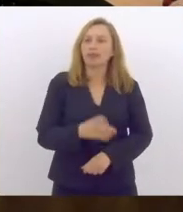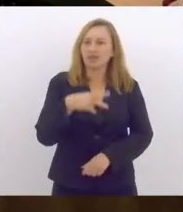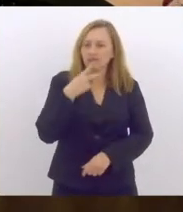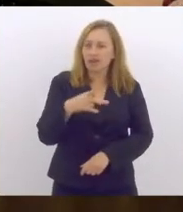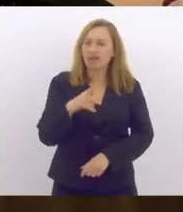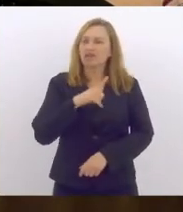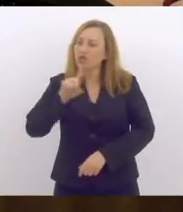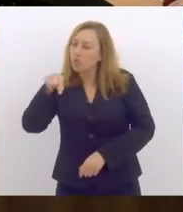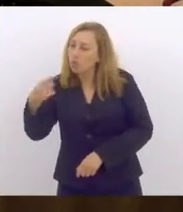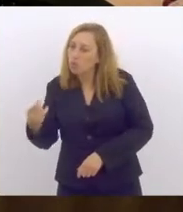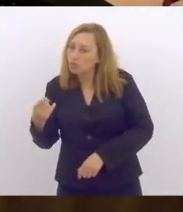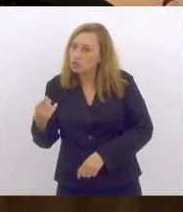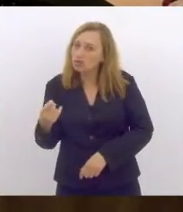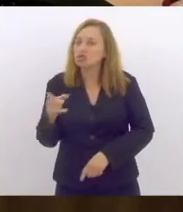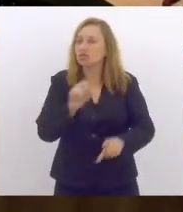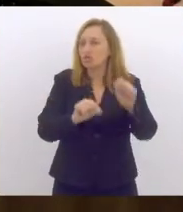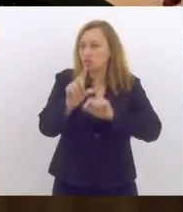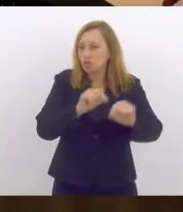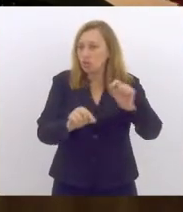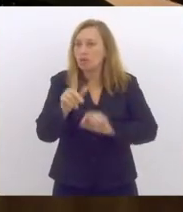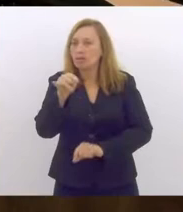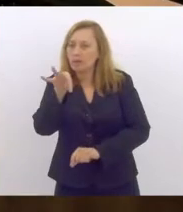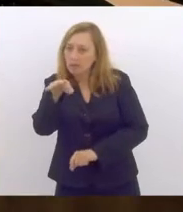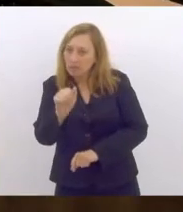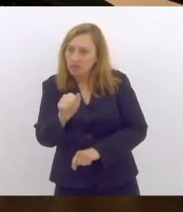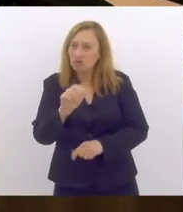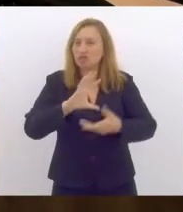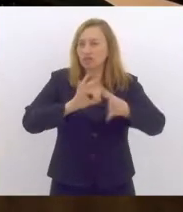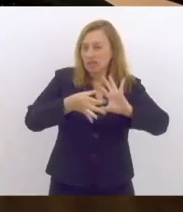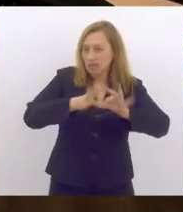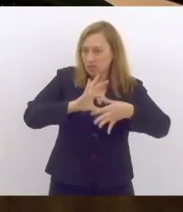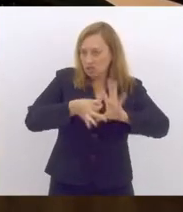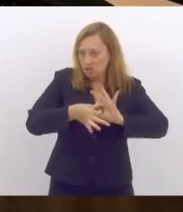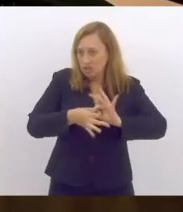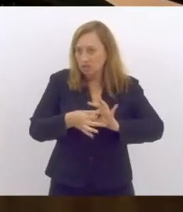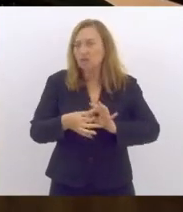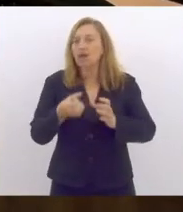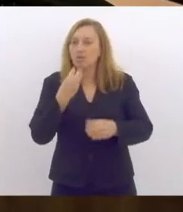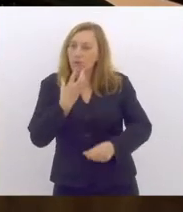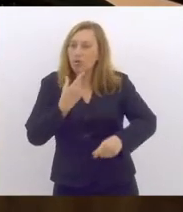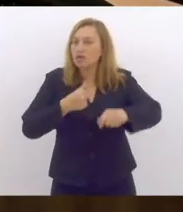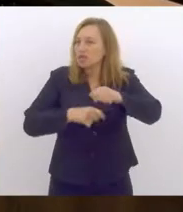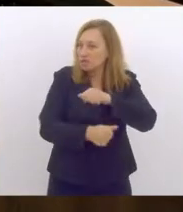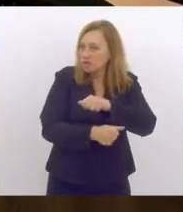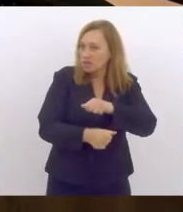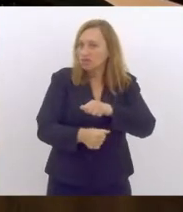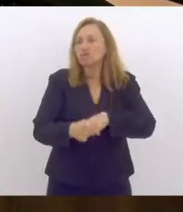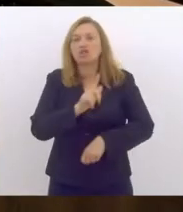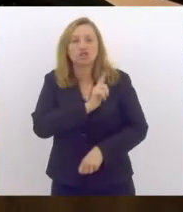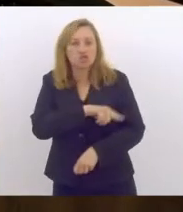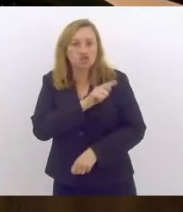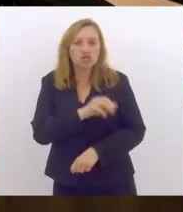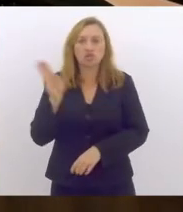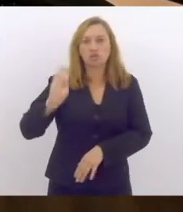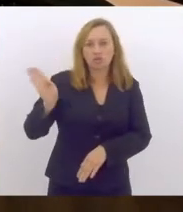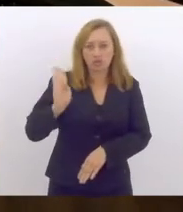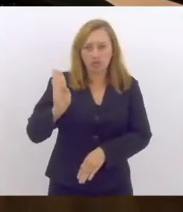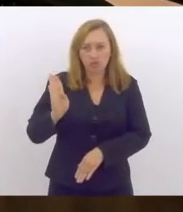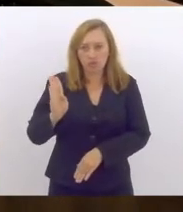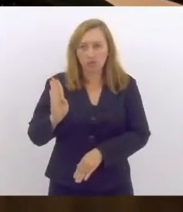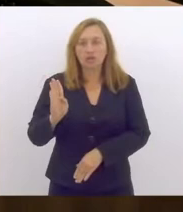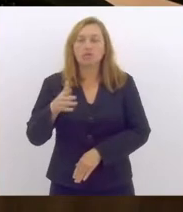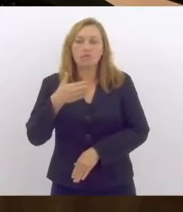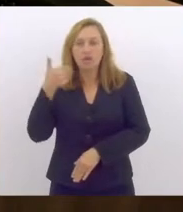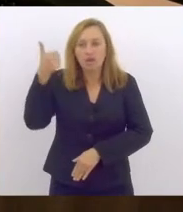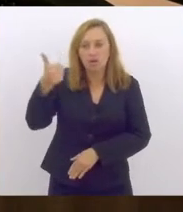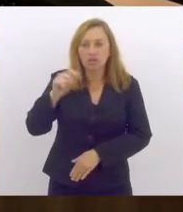existem outras opções para a pista de atletismo. É legítima a negociação com a gestão do Botafogo para que isso traga